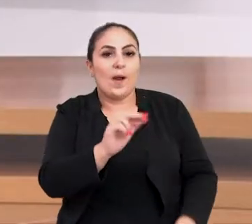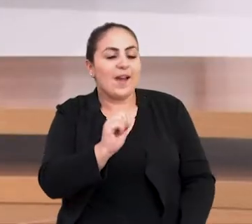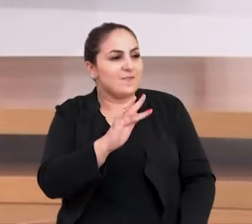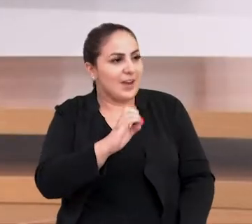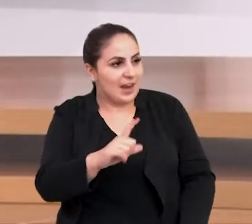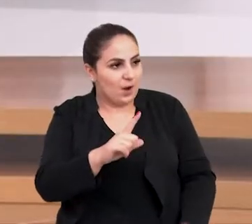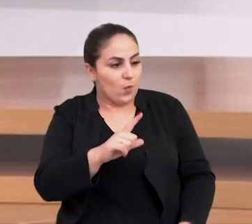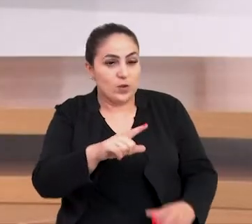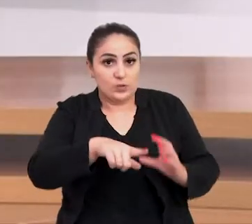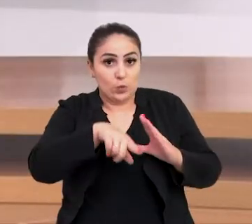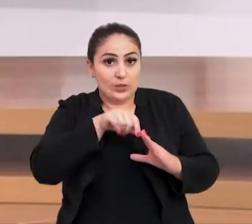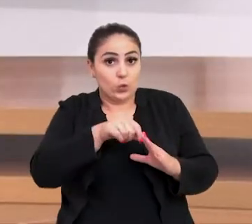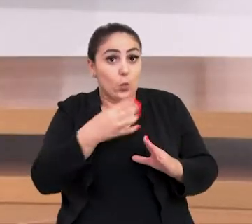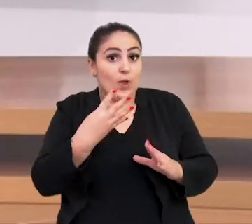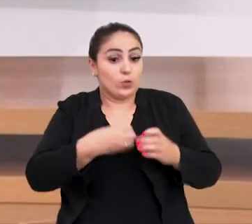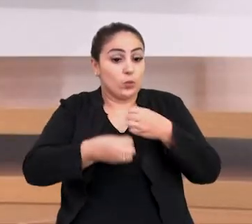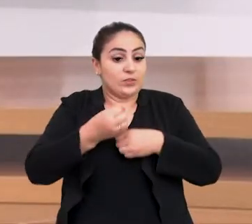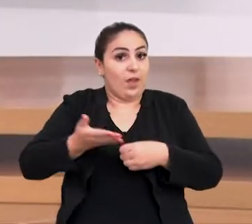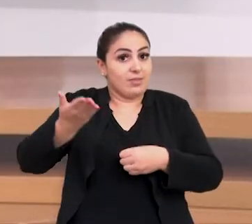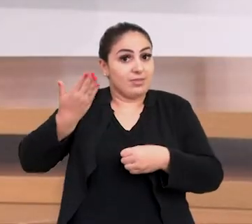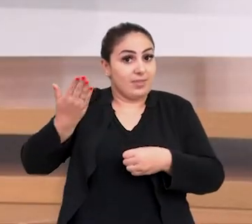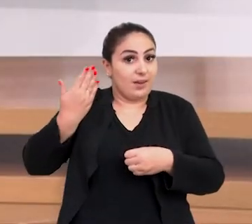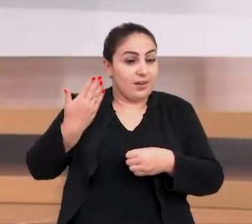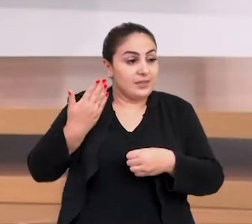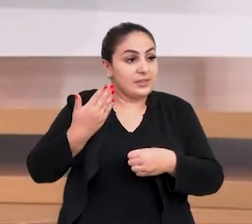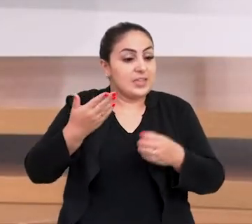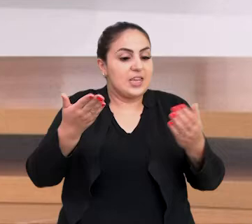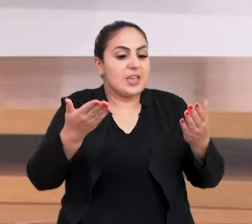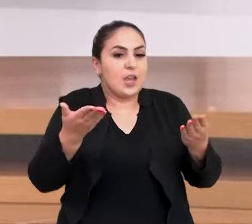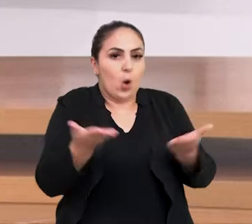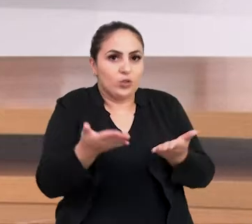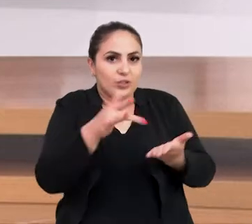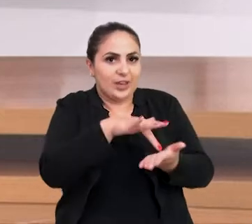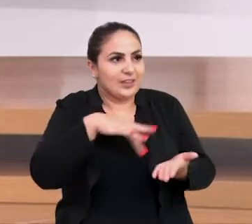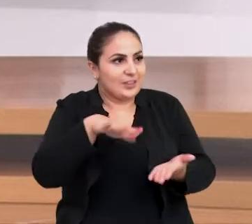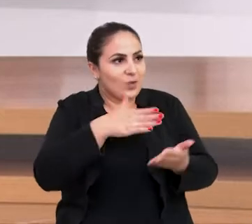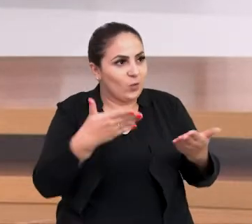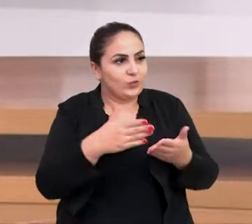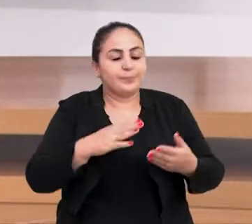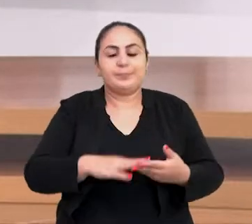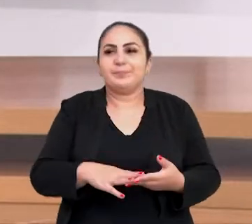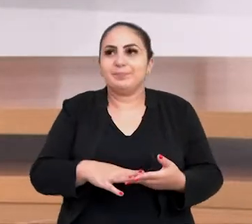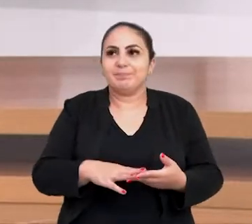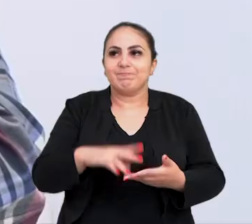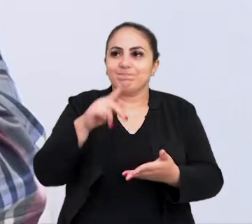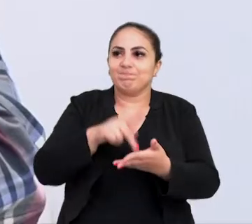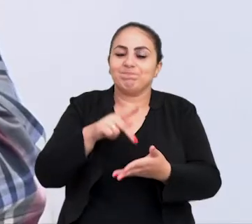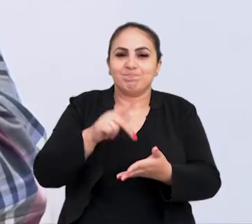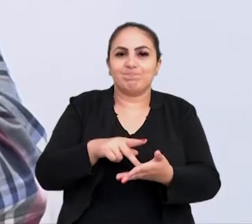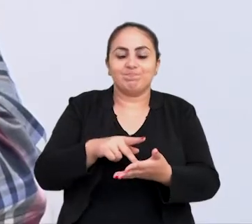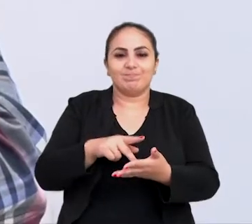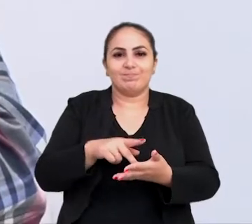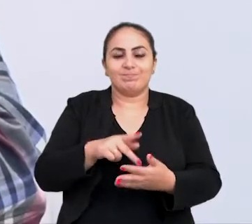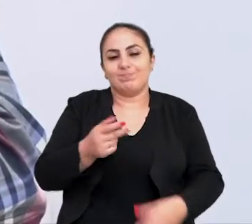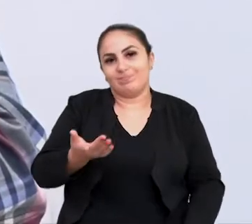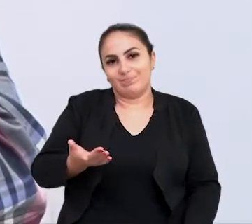no Rafael, eleito há 4 anos, para o parlamentar que a gente conhece atualmente? Verdade,